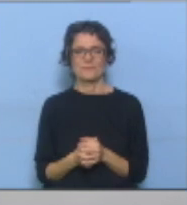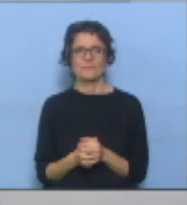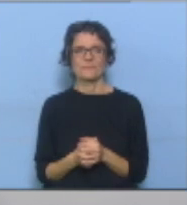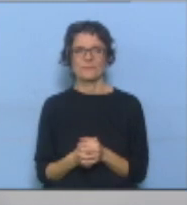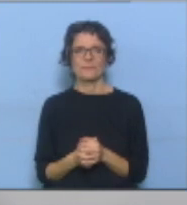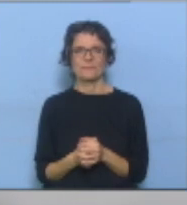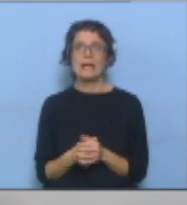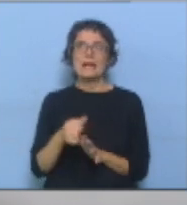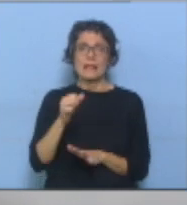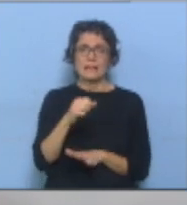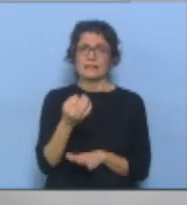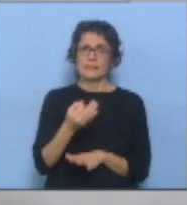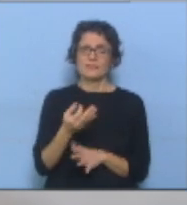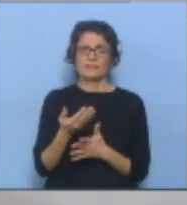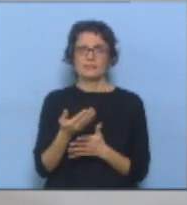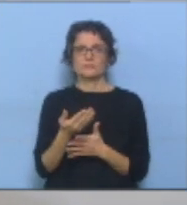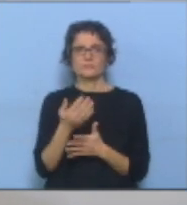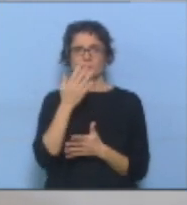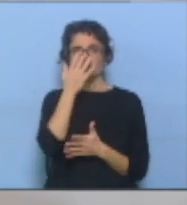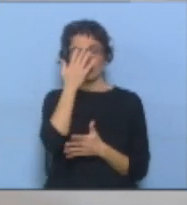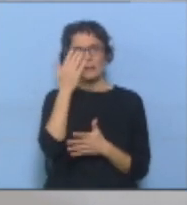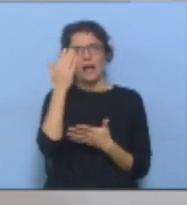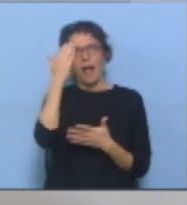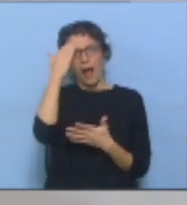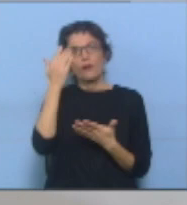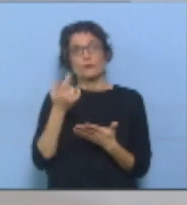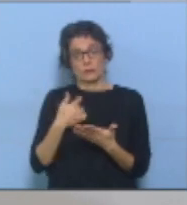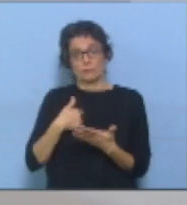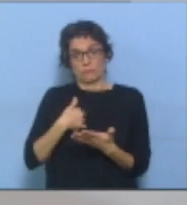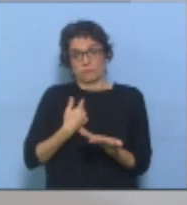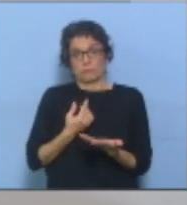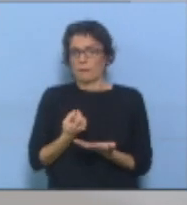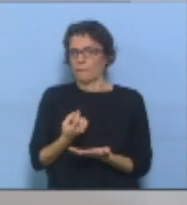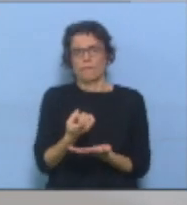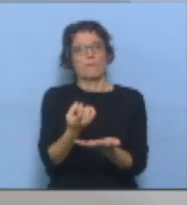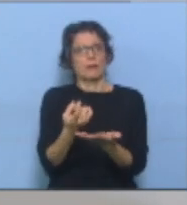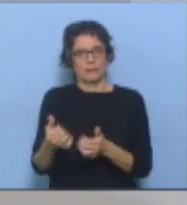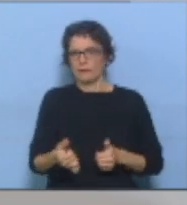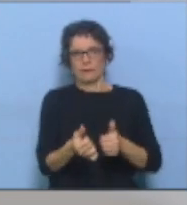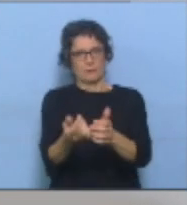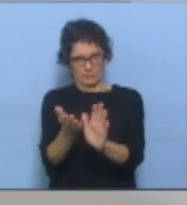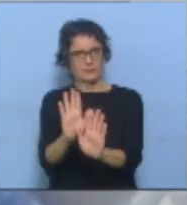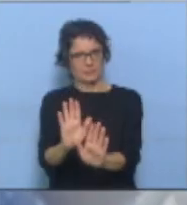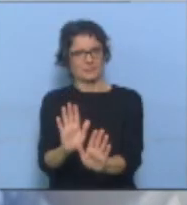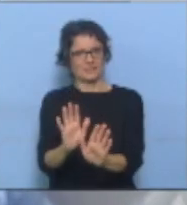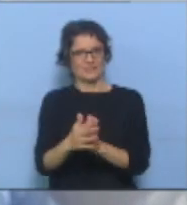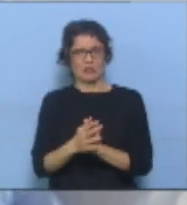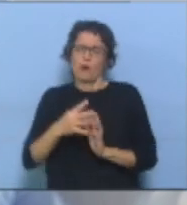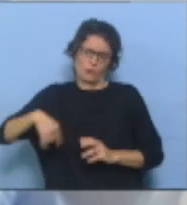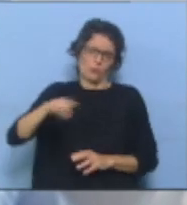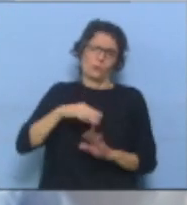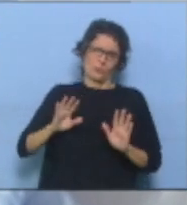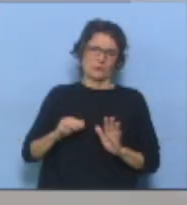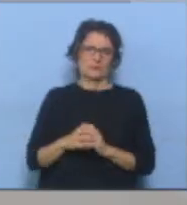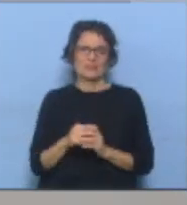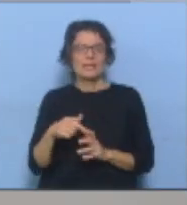Sim, talvez aí ainda tenha algum percurso para fazer. Todos têm, certamente. Sim, ainda estou se calhar um